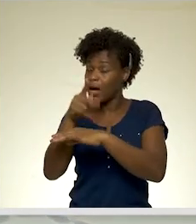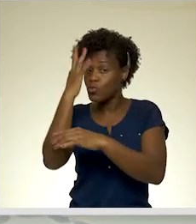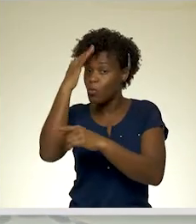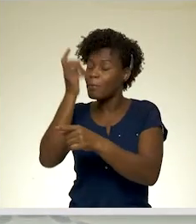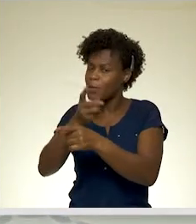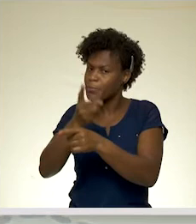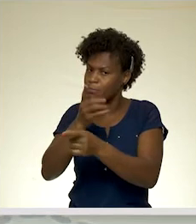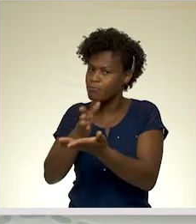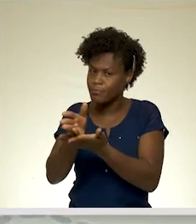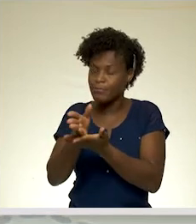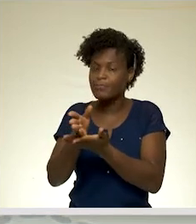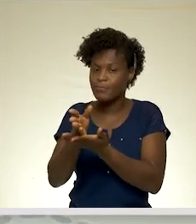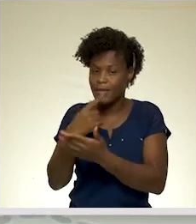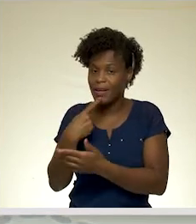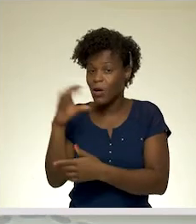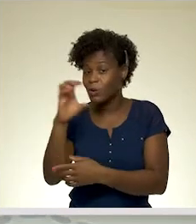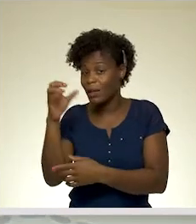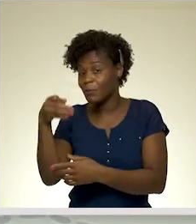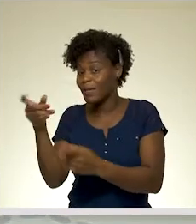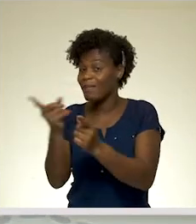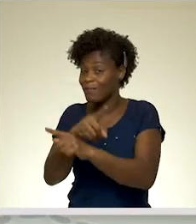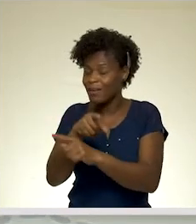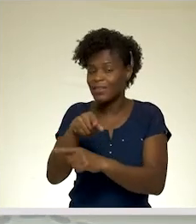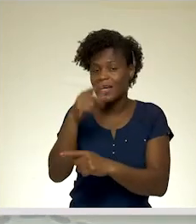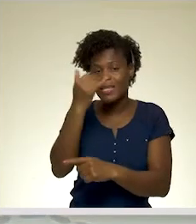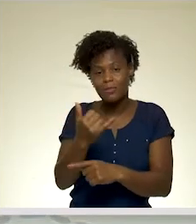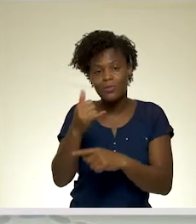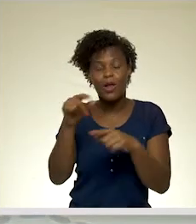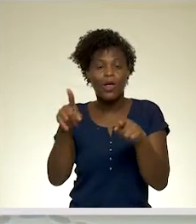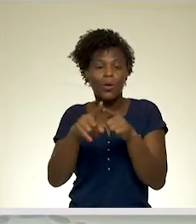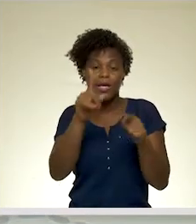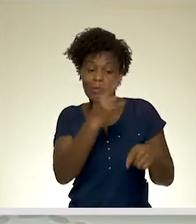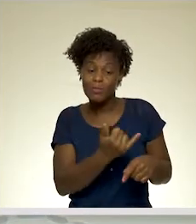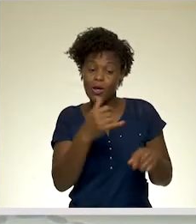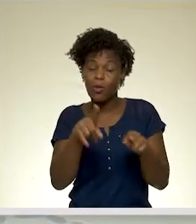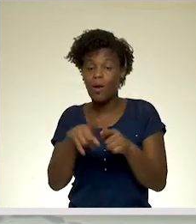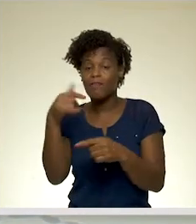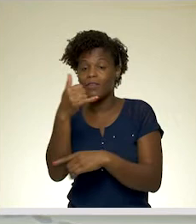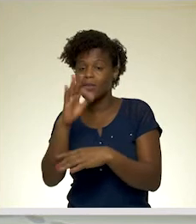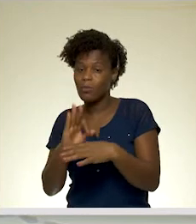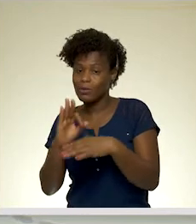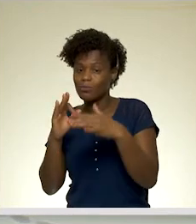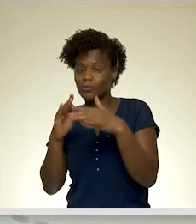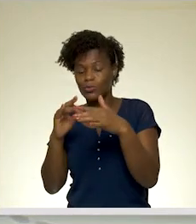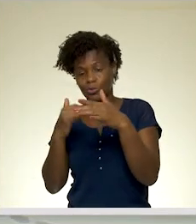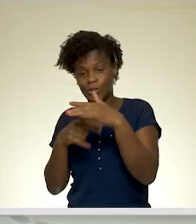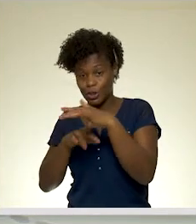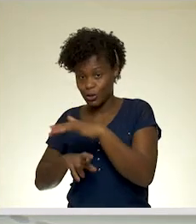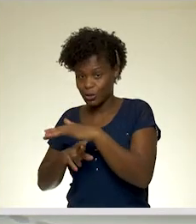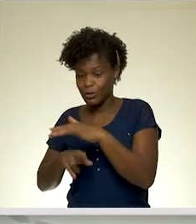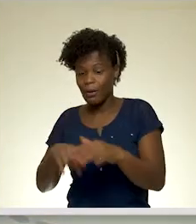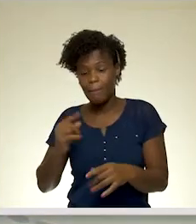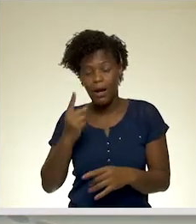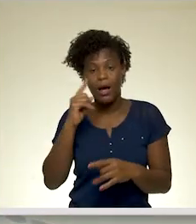da proporcionalidade inversa. Então, y igual a 24 sobre x, a nossa expressão analítica. E